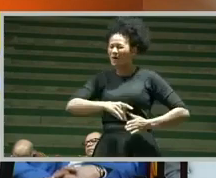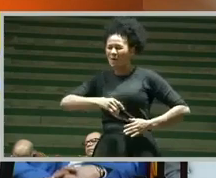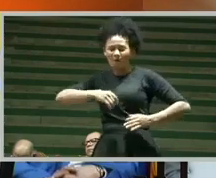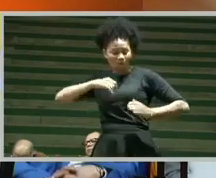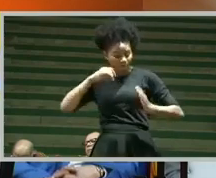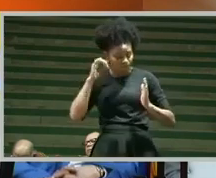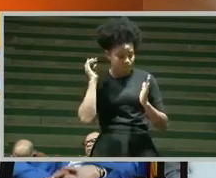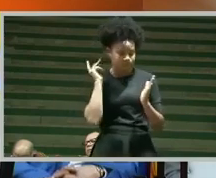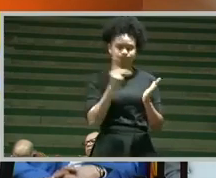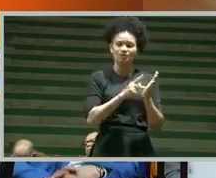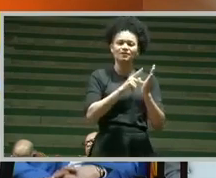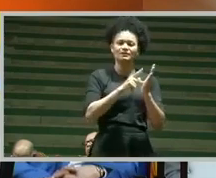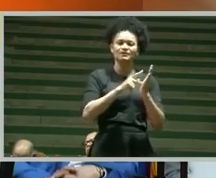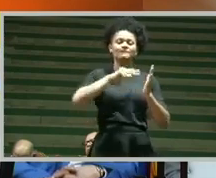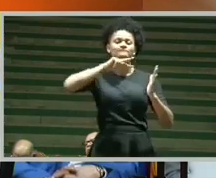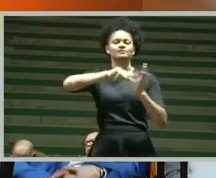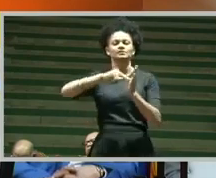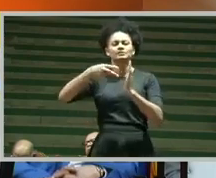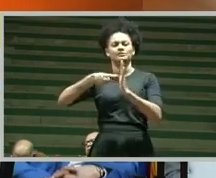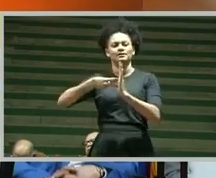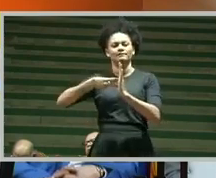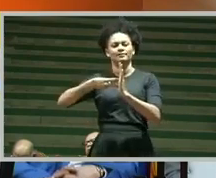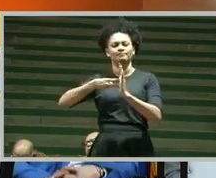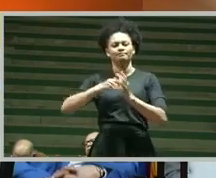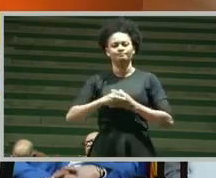original significado.